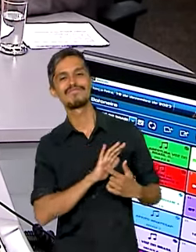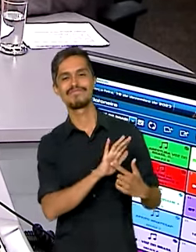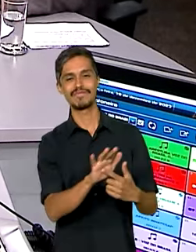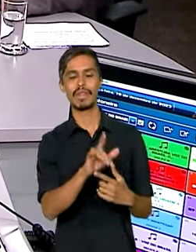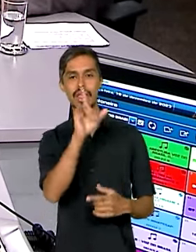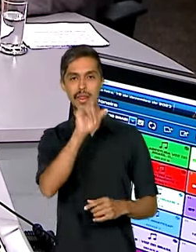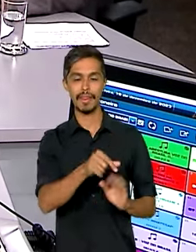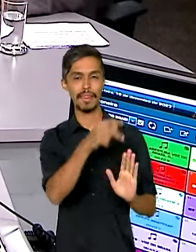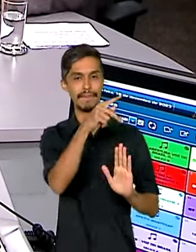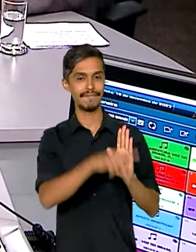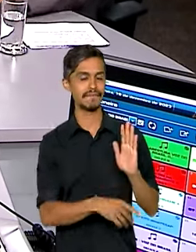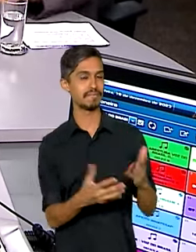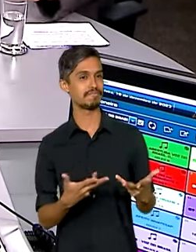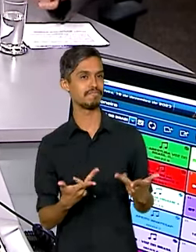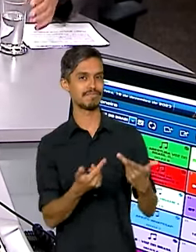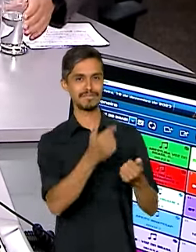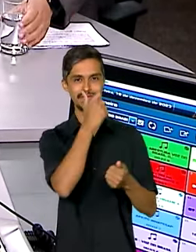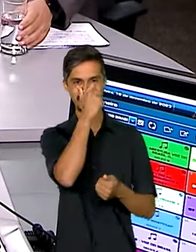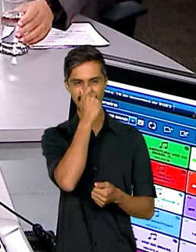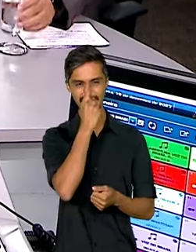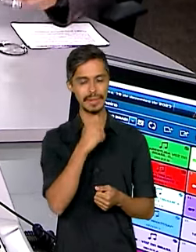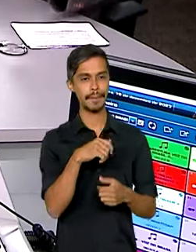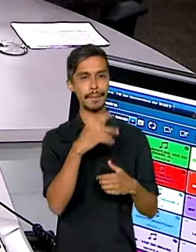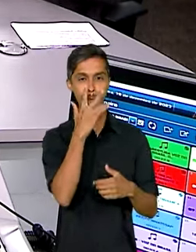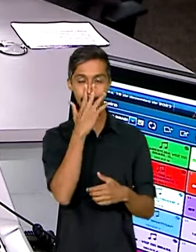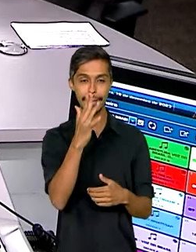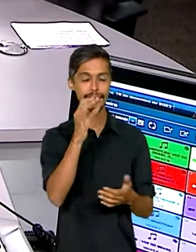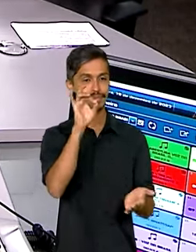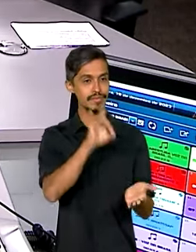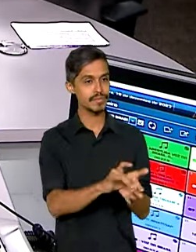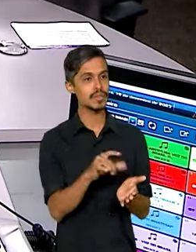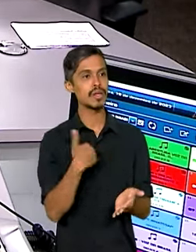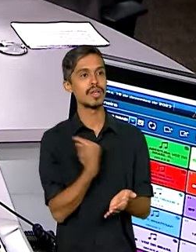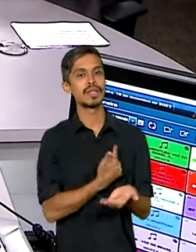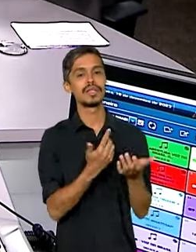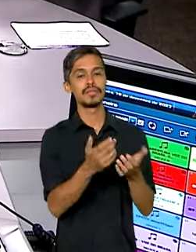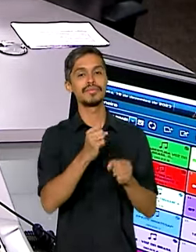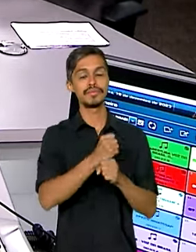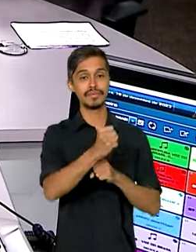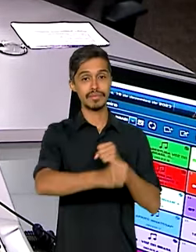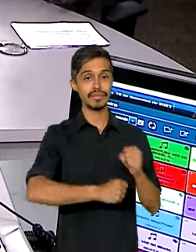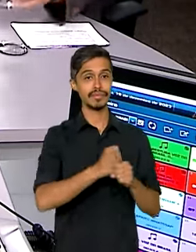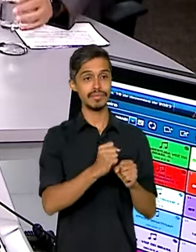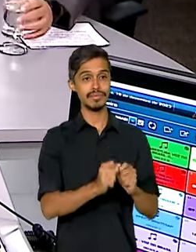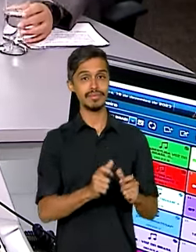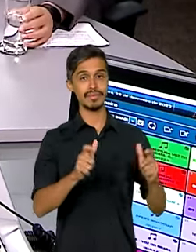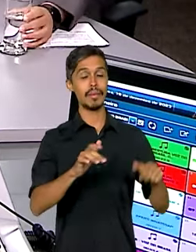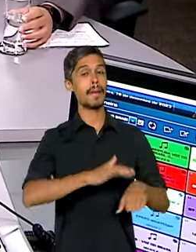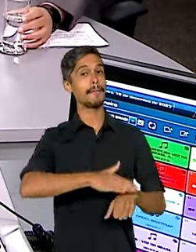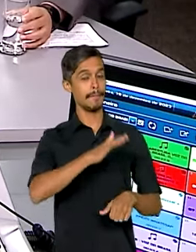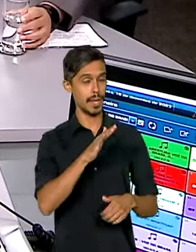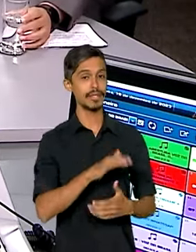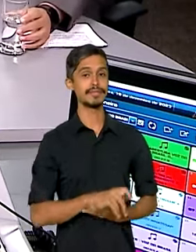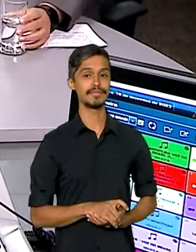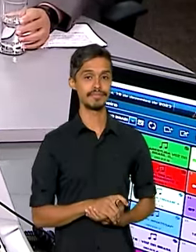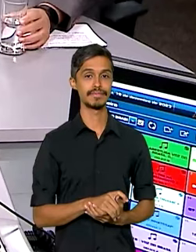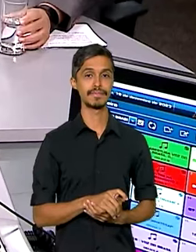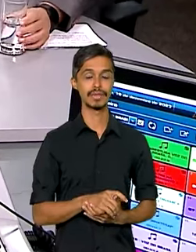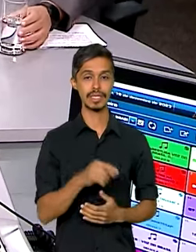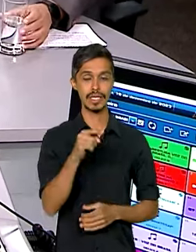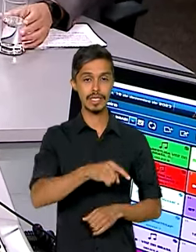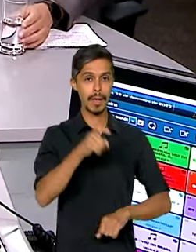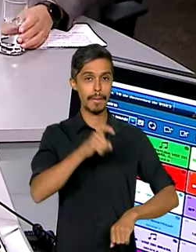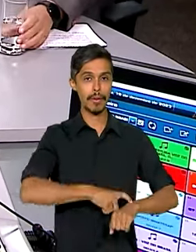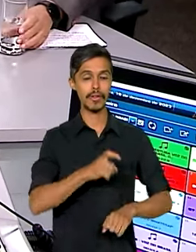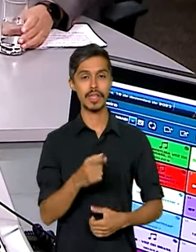campanha sensacional e e realmente a gente quer fazer com que o ano que vem ela possa crescer ainda mais eh nesse momento